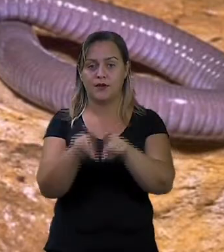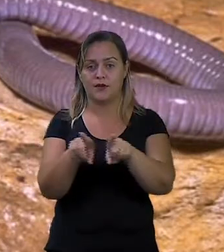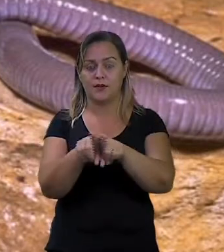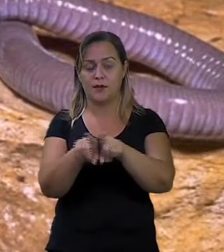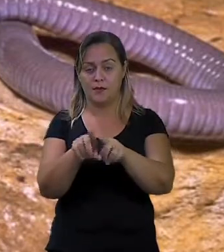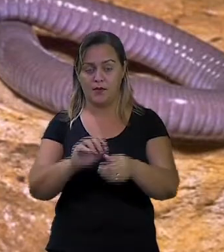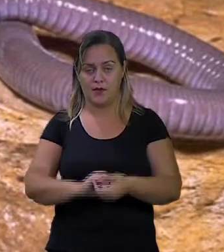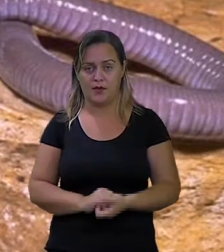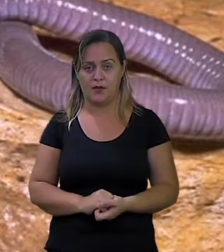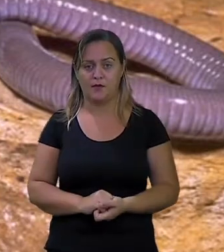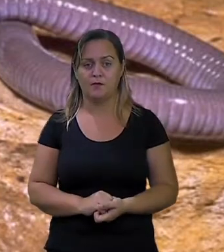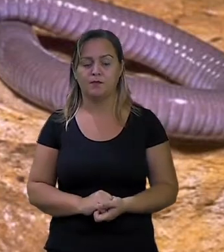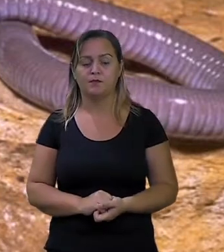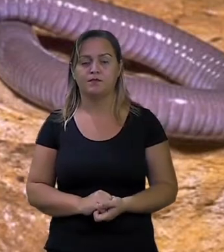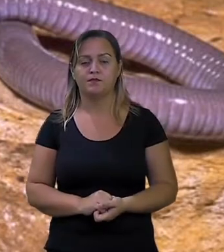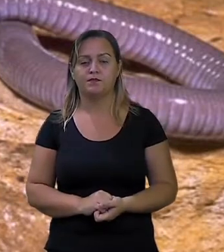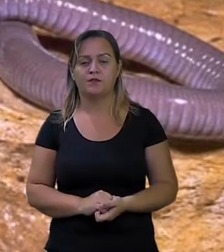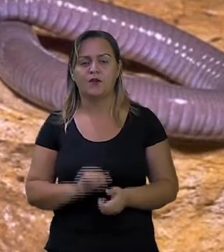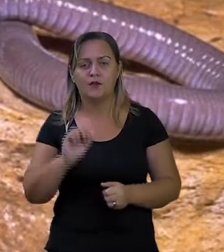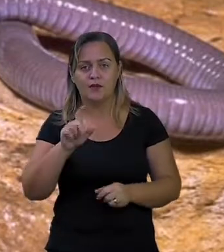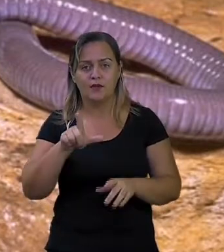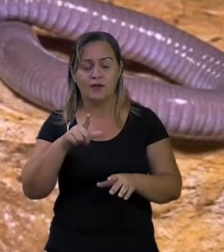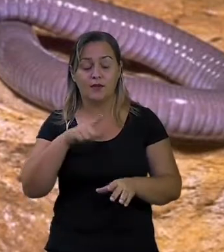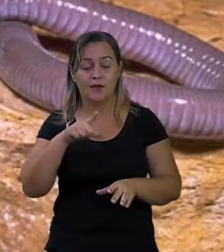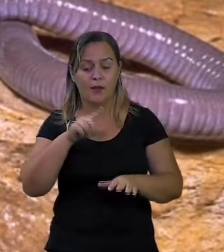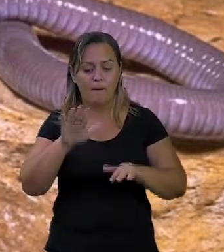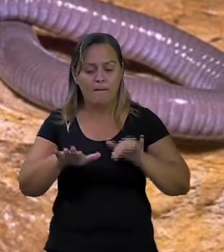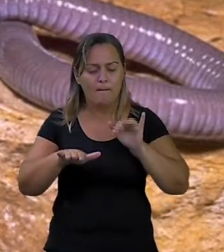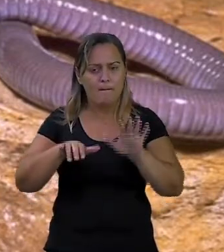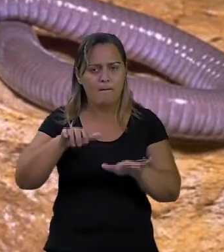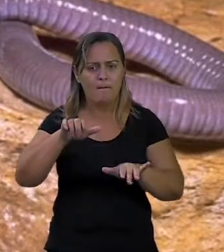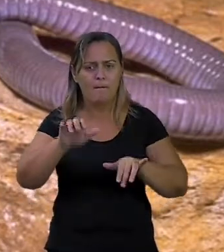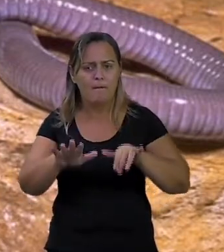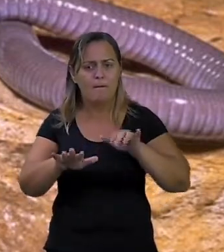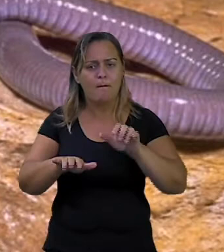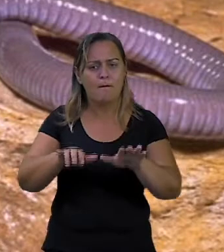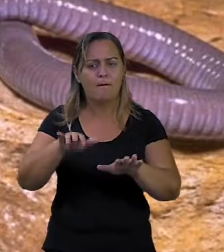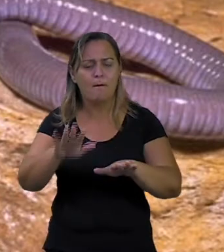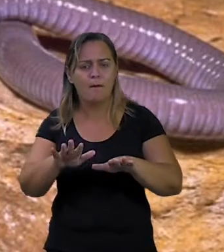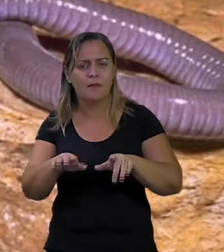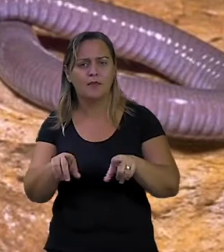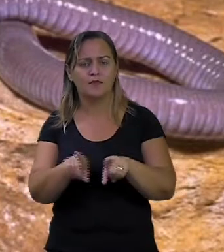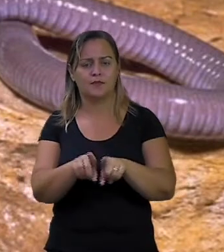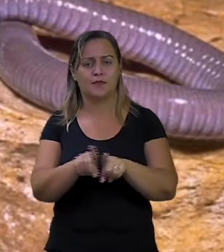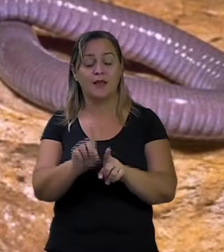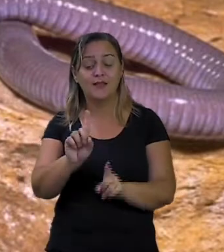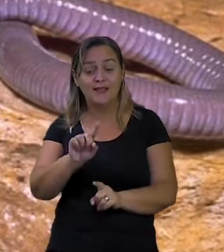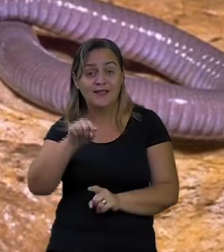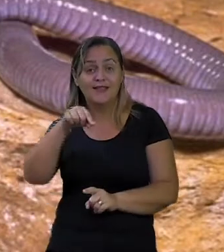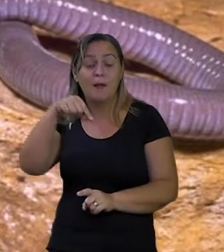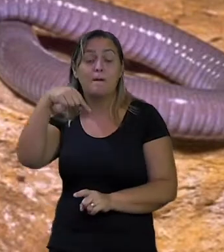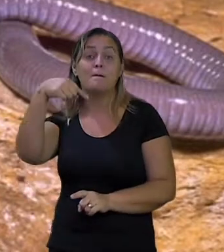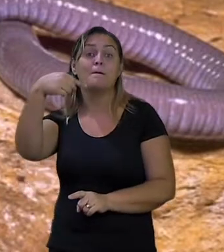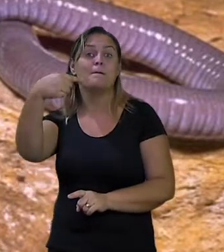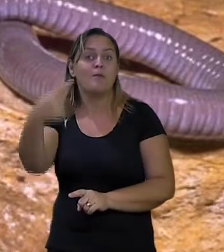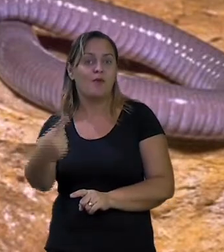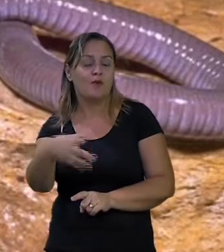e a respiração deles vão mudar também. Ela passa a ser pulmonada ou